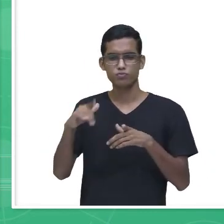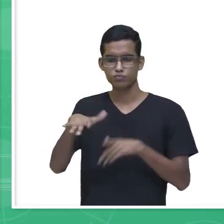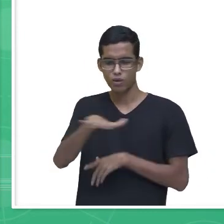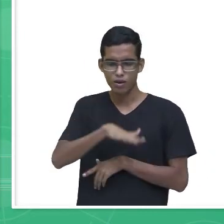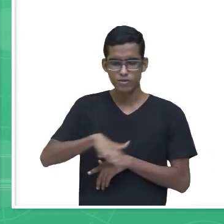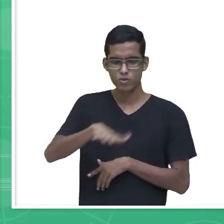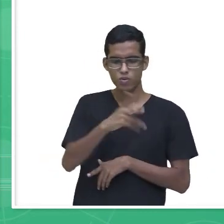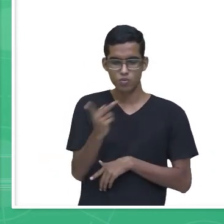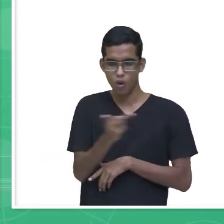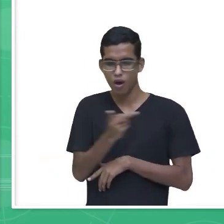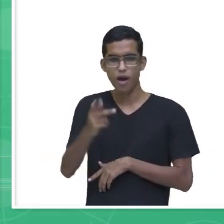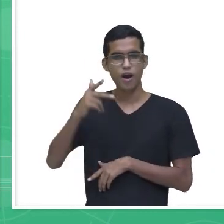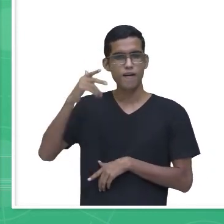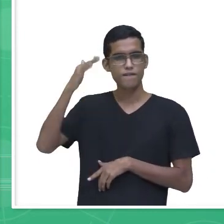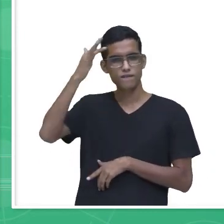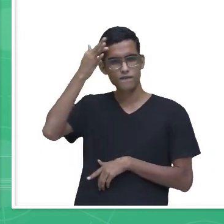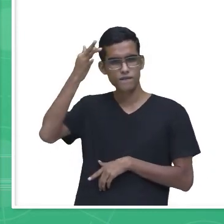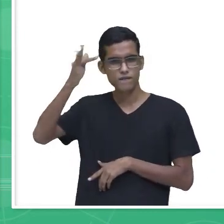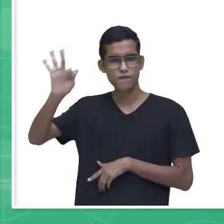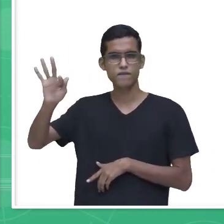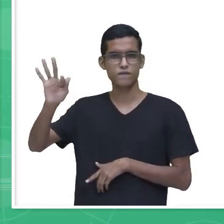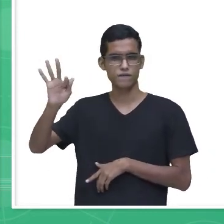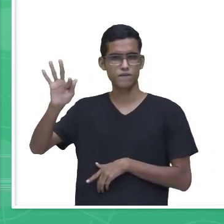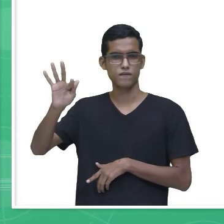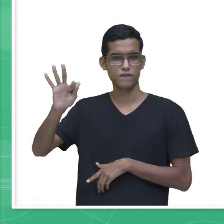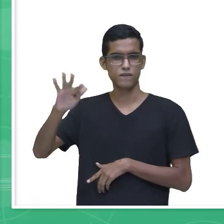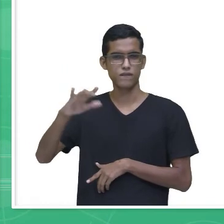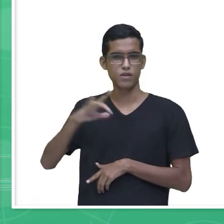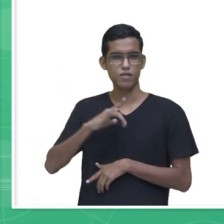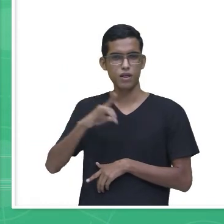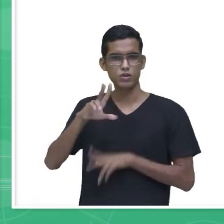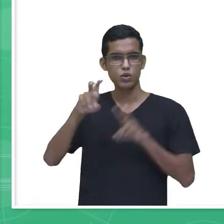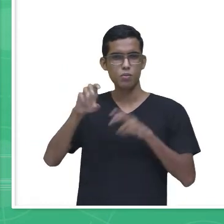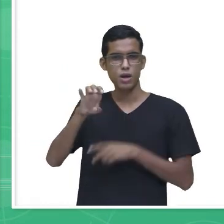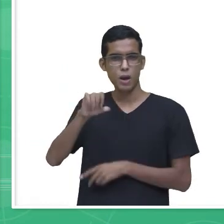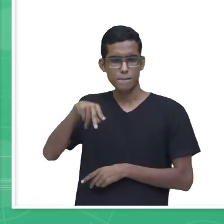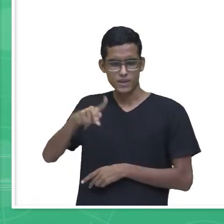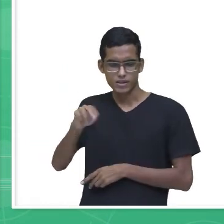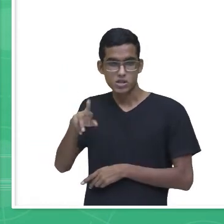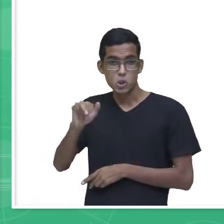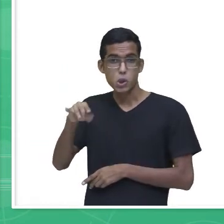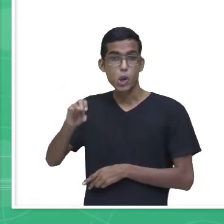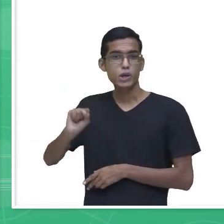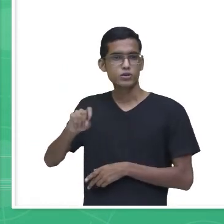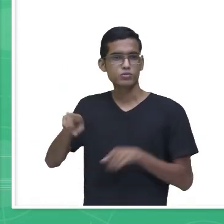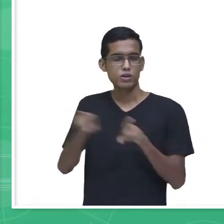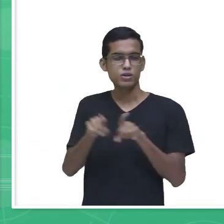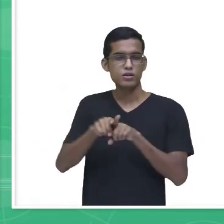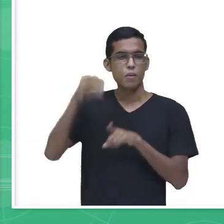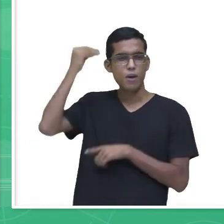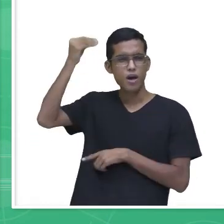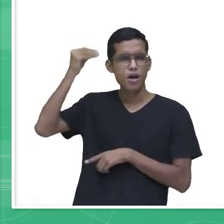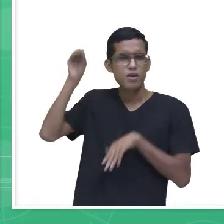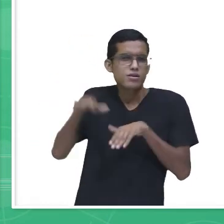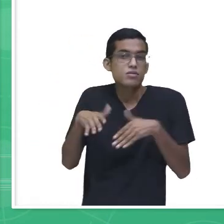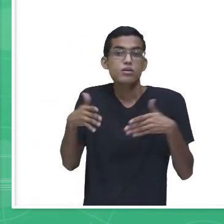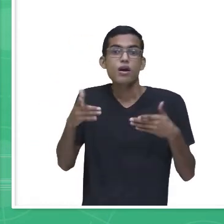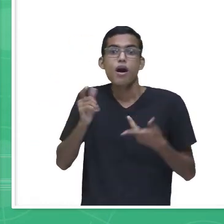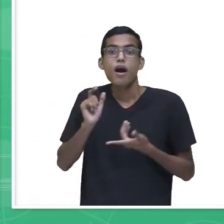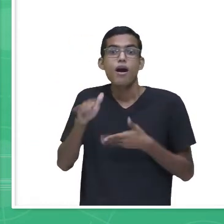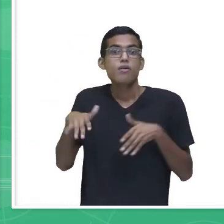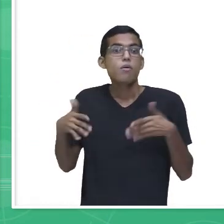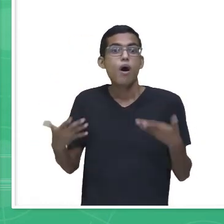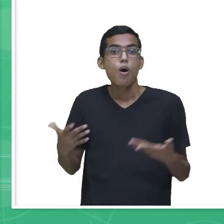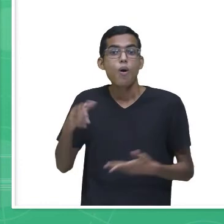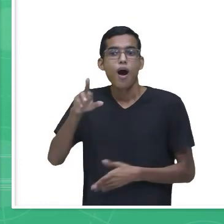problema, fala de empirismo e fala de experiência. E cadê o racionalismo, né? Olha só,